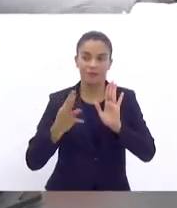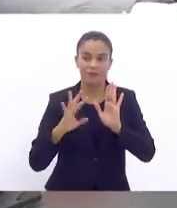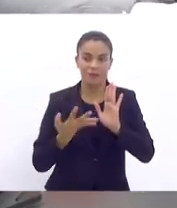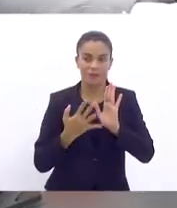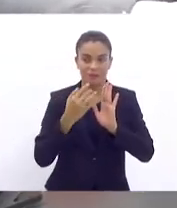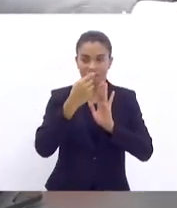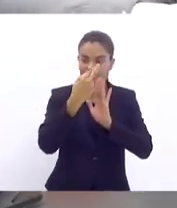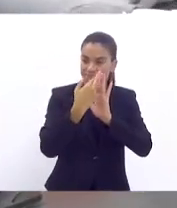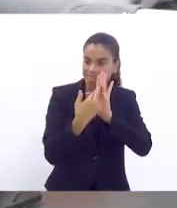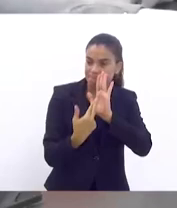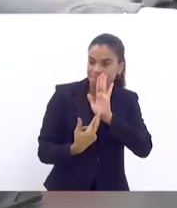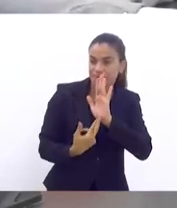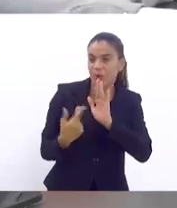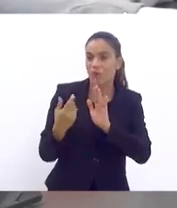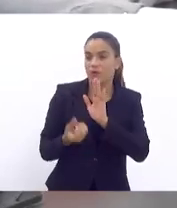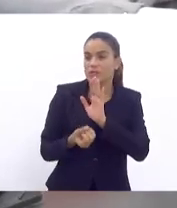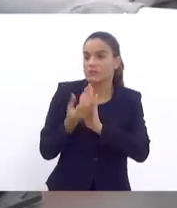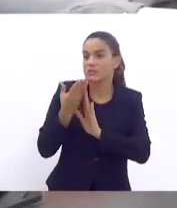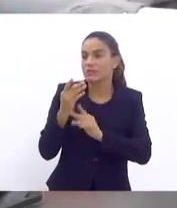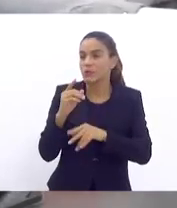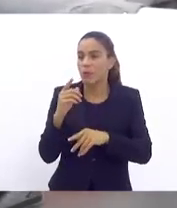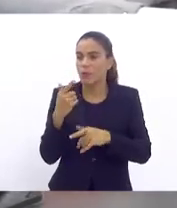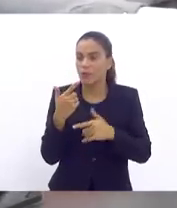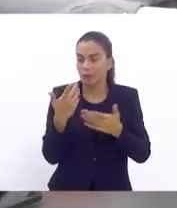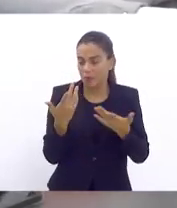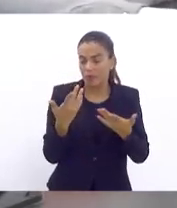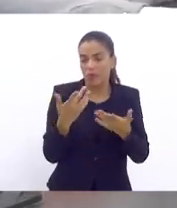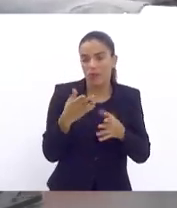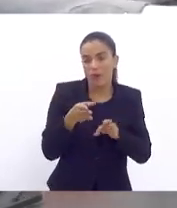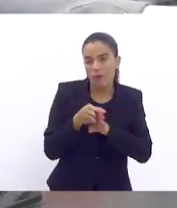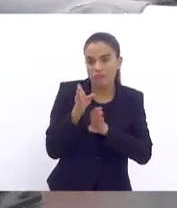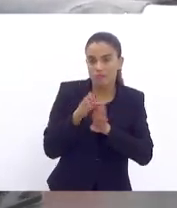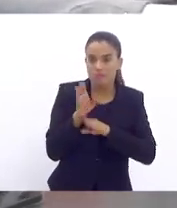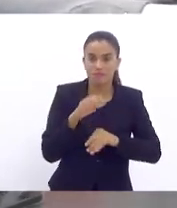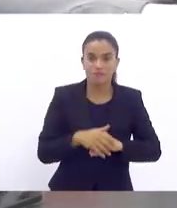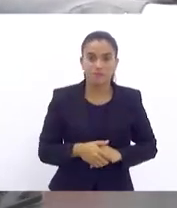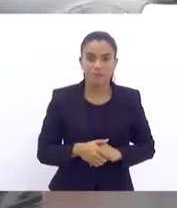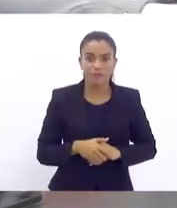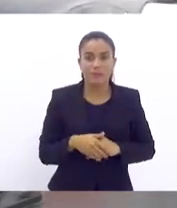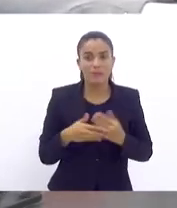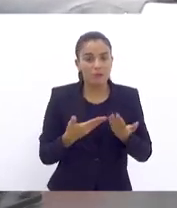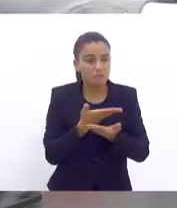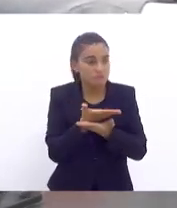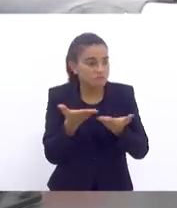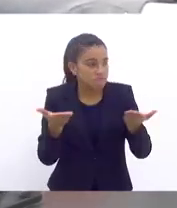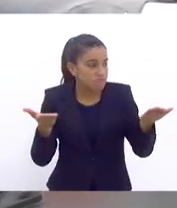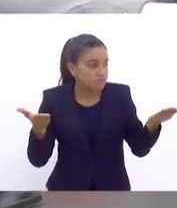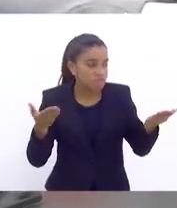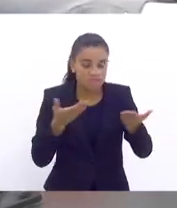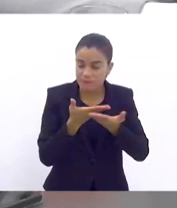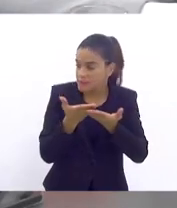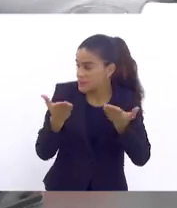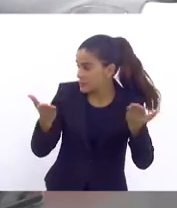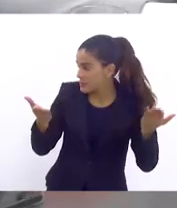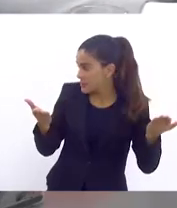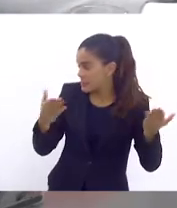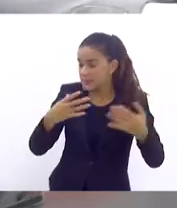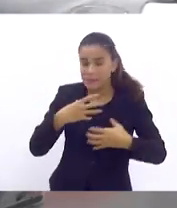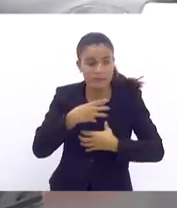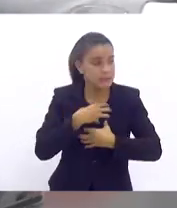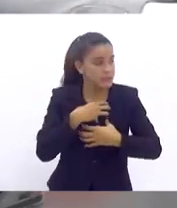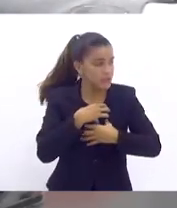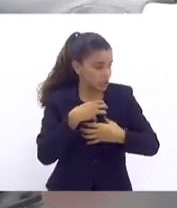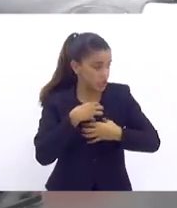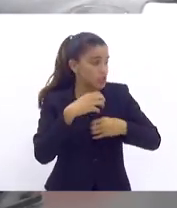sustado como o problema como o eventual em broly no início lá eles legislatura então se vossa excelências se sentirem